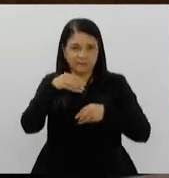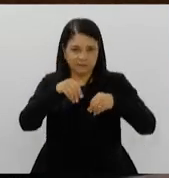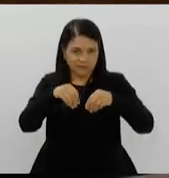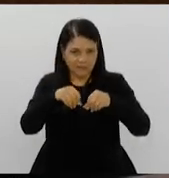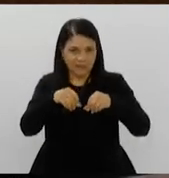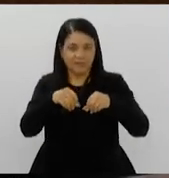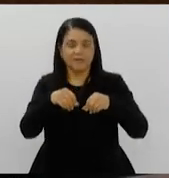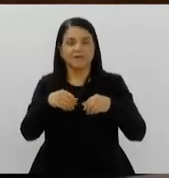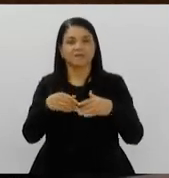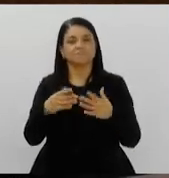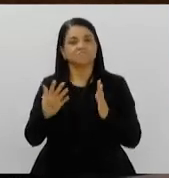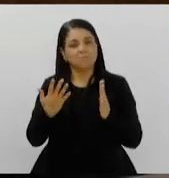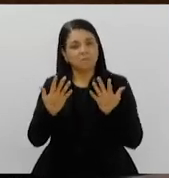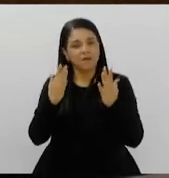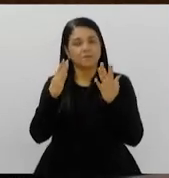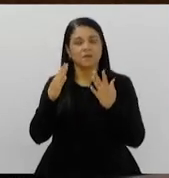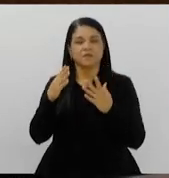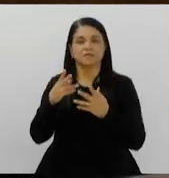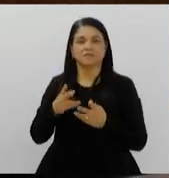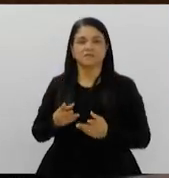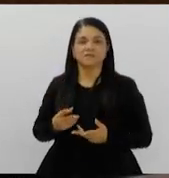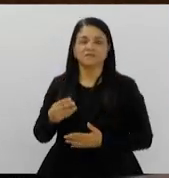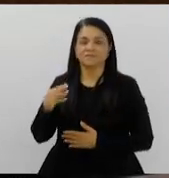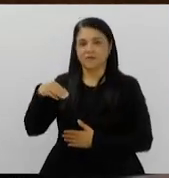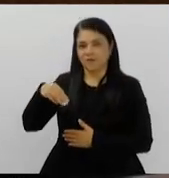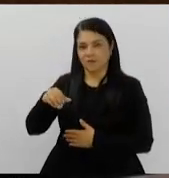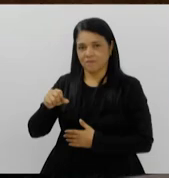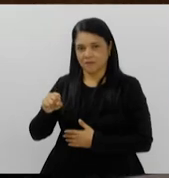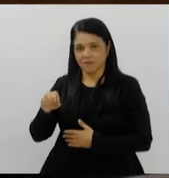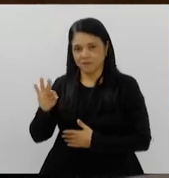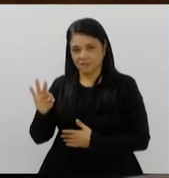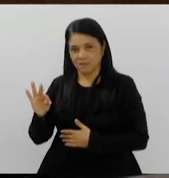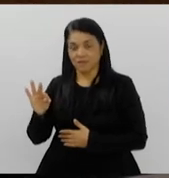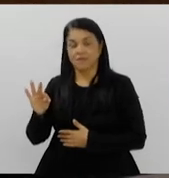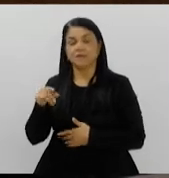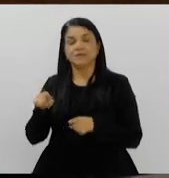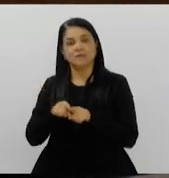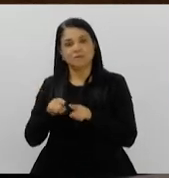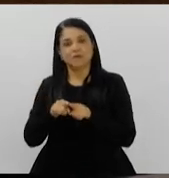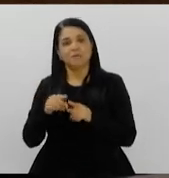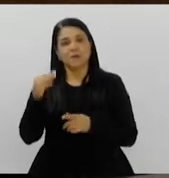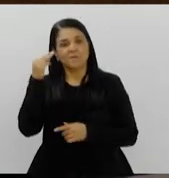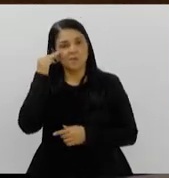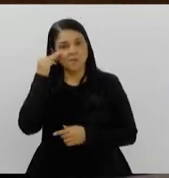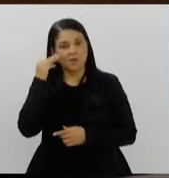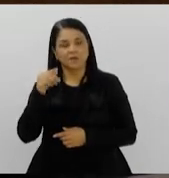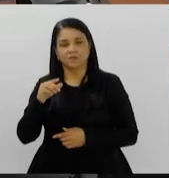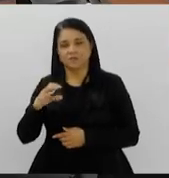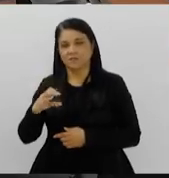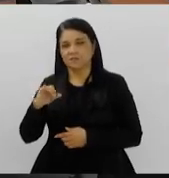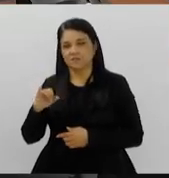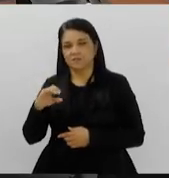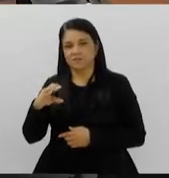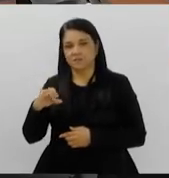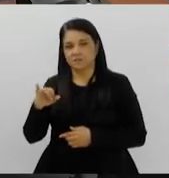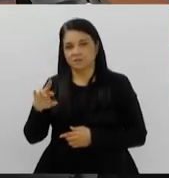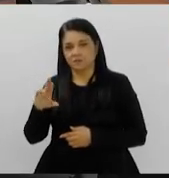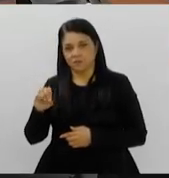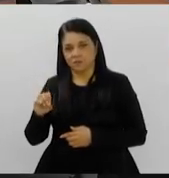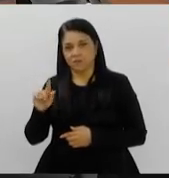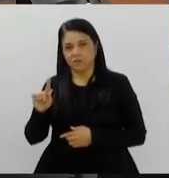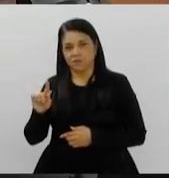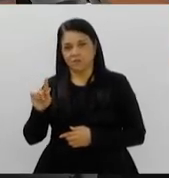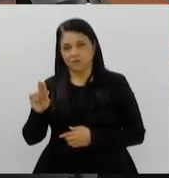parabéns, vida longa ao MST e pela memória de Cícero Guedes, também votamos favorável nesse PL. Obrigada.